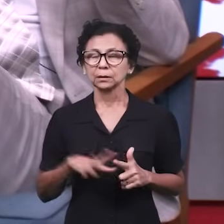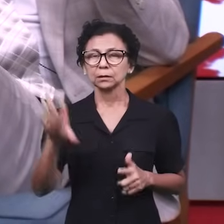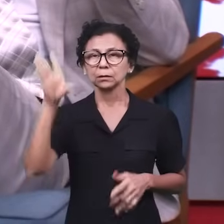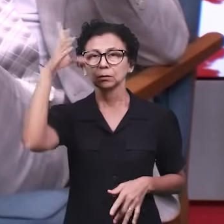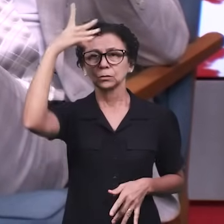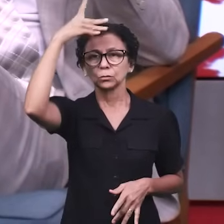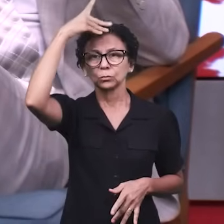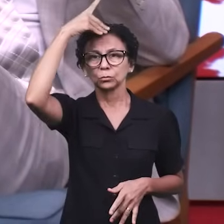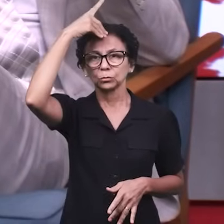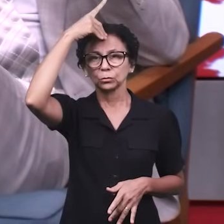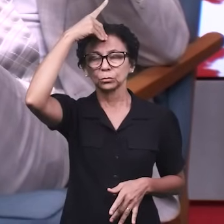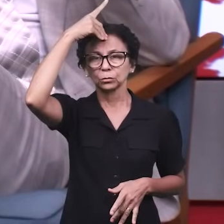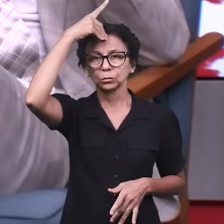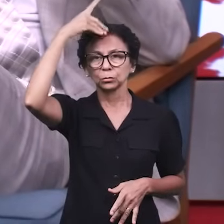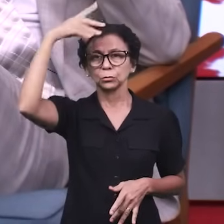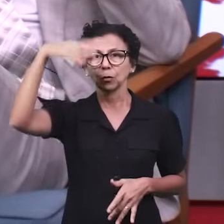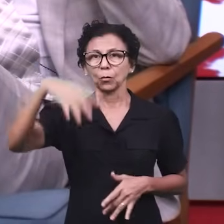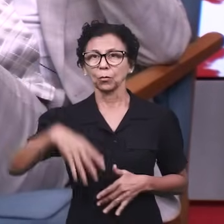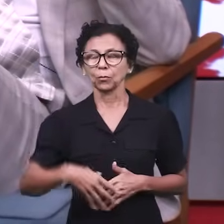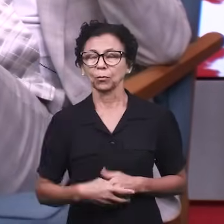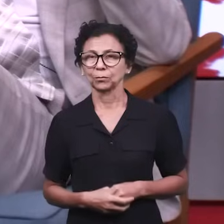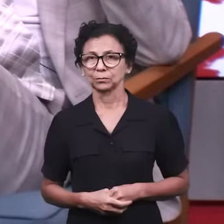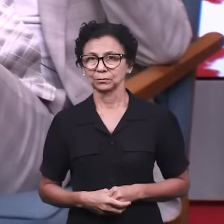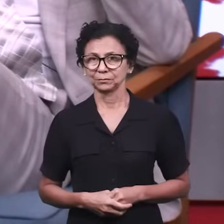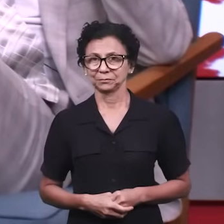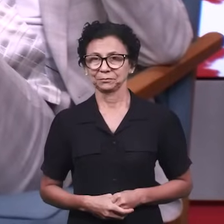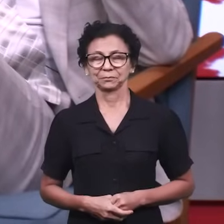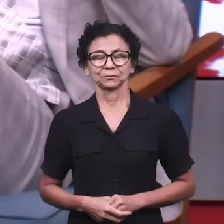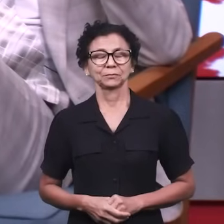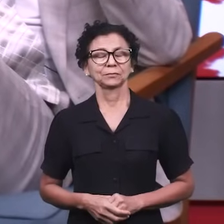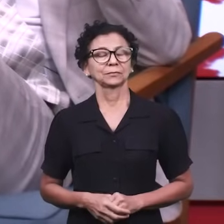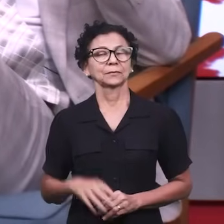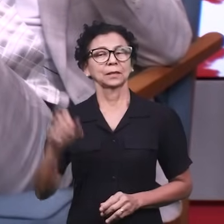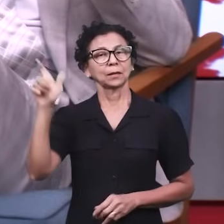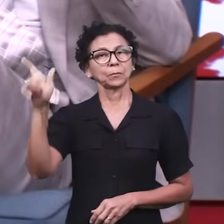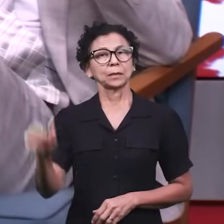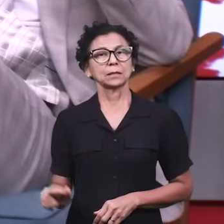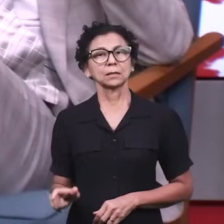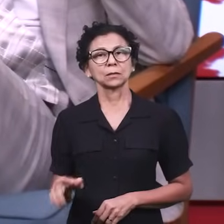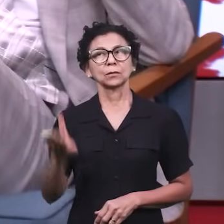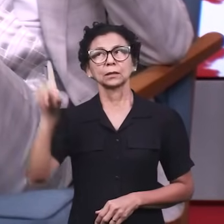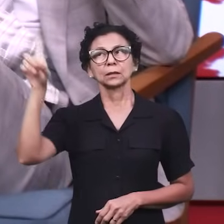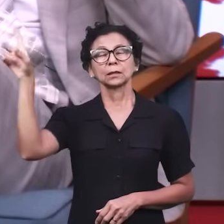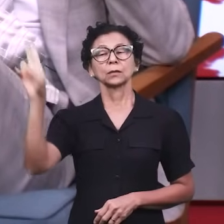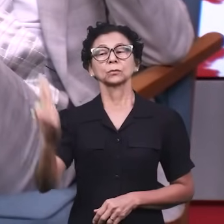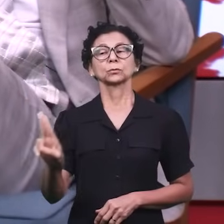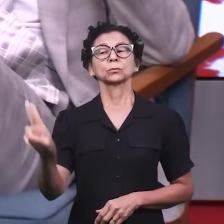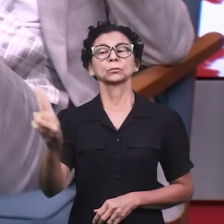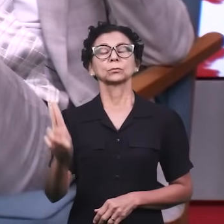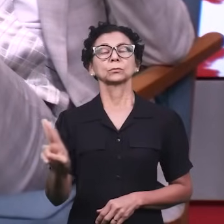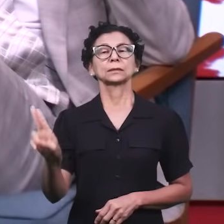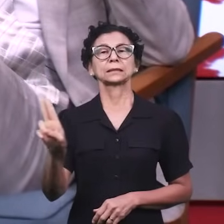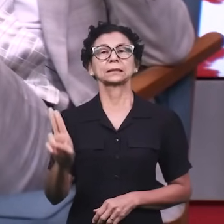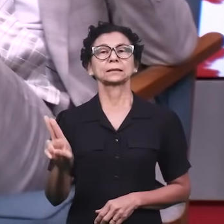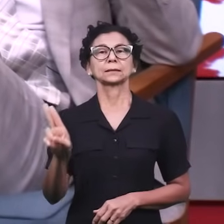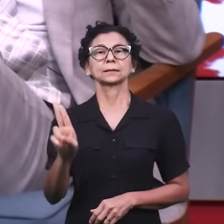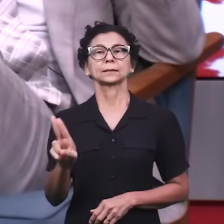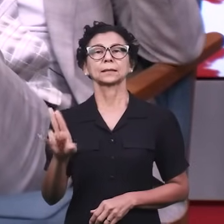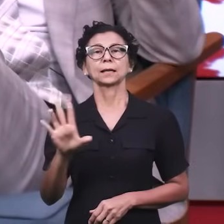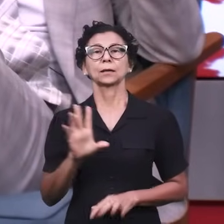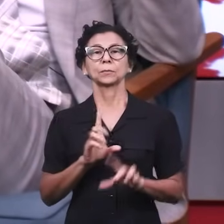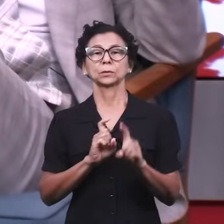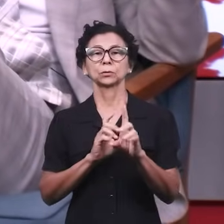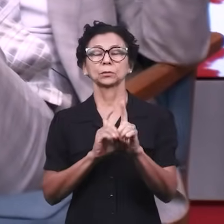espiritual, o homem é instrumento, é o caráter de instrumentalidade, isso